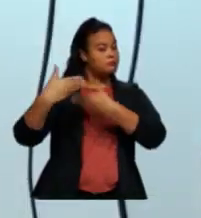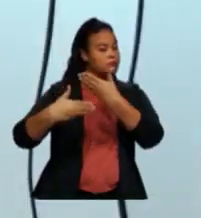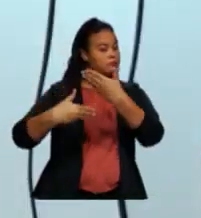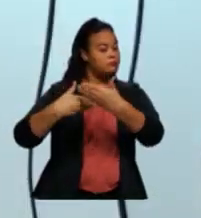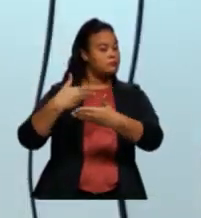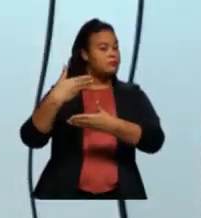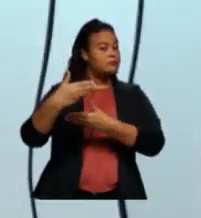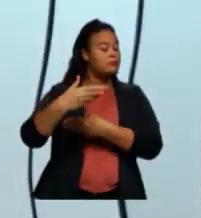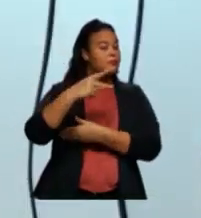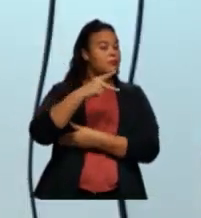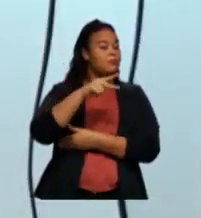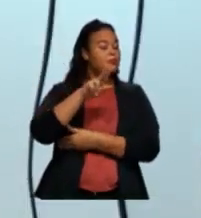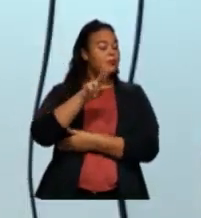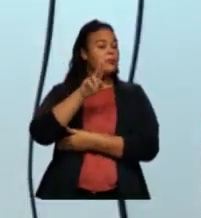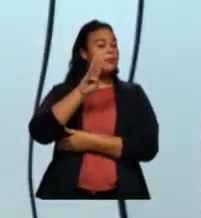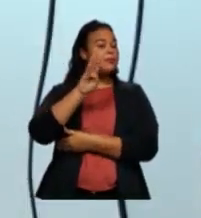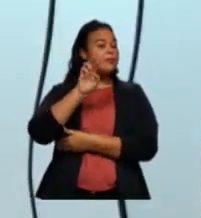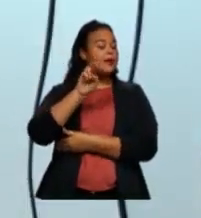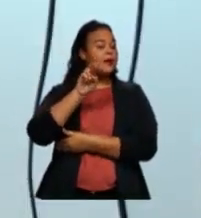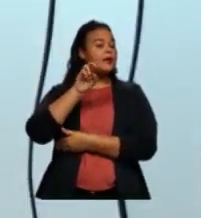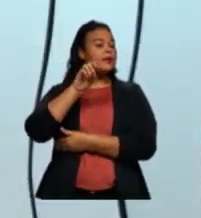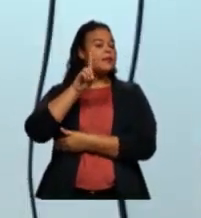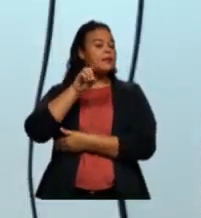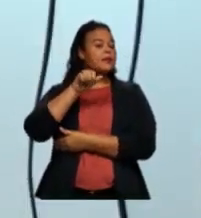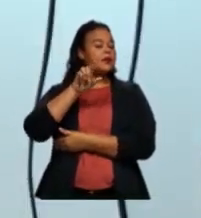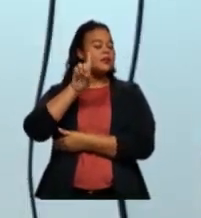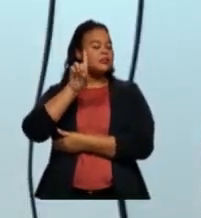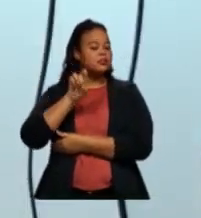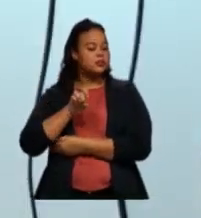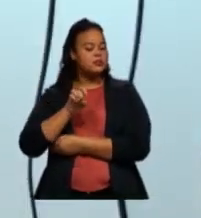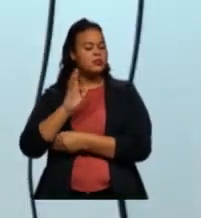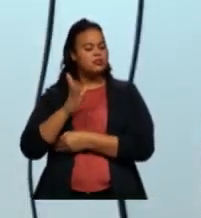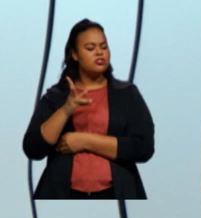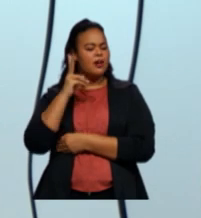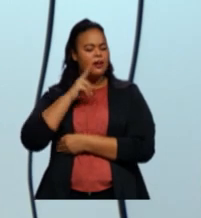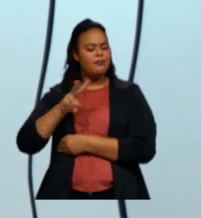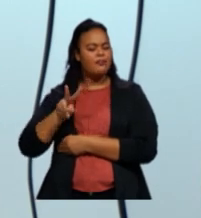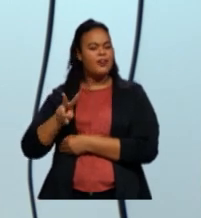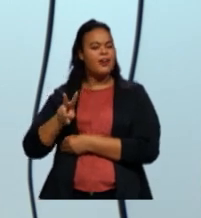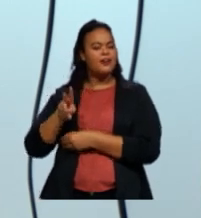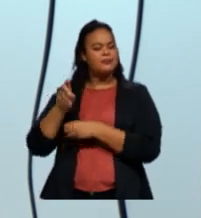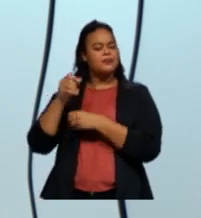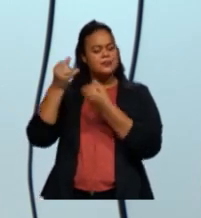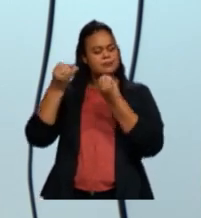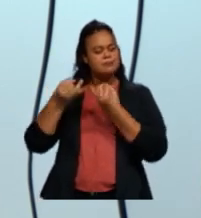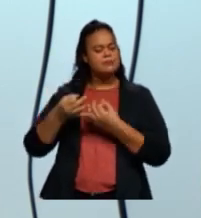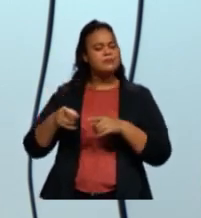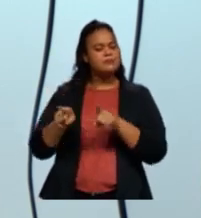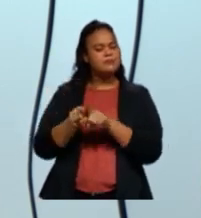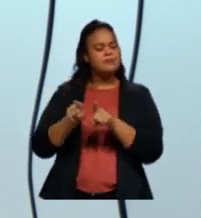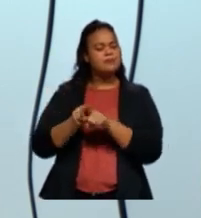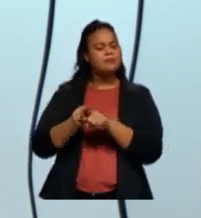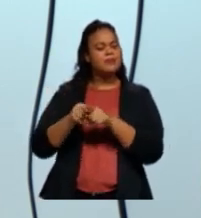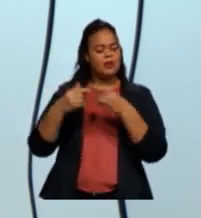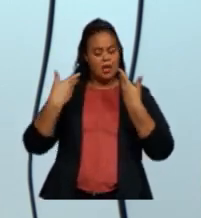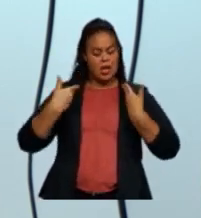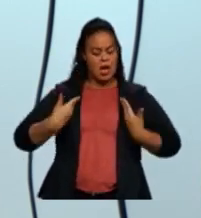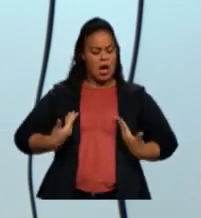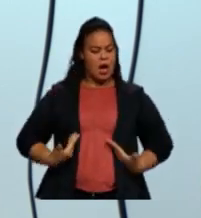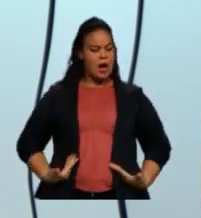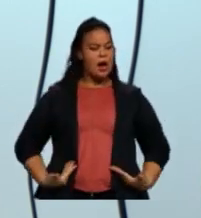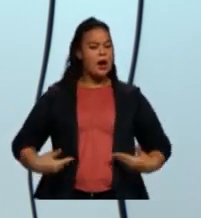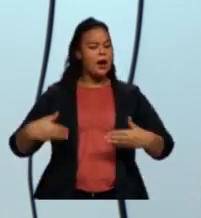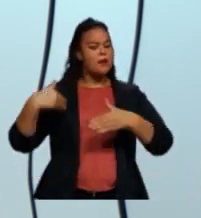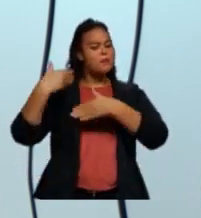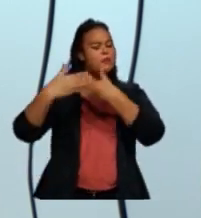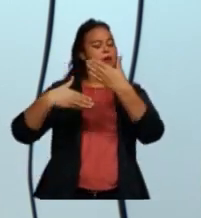Então, já vimos, né, que essa adolescência é marcada pela puberdade e que a puberdade ela vem